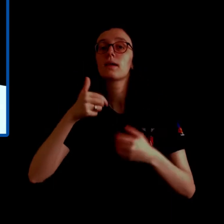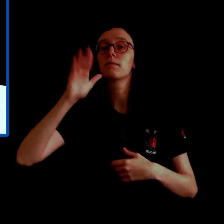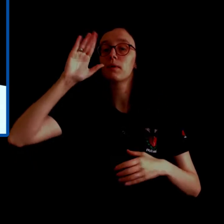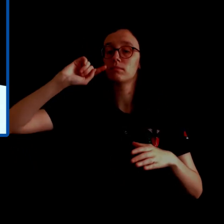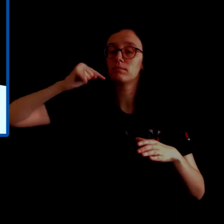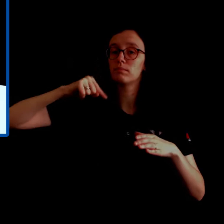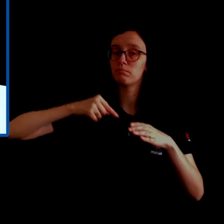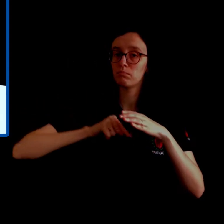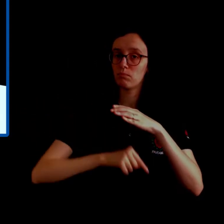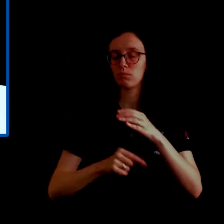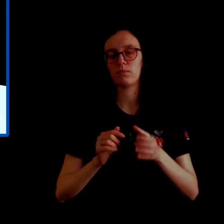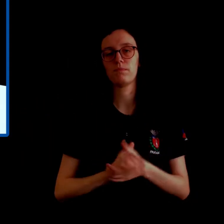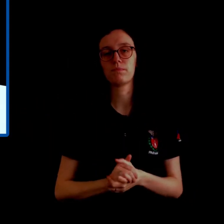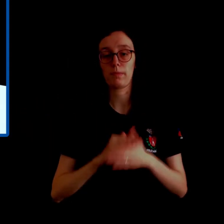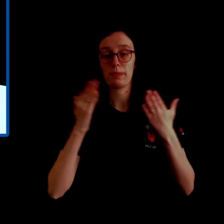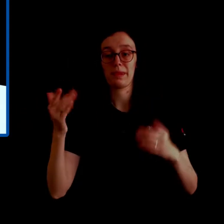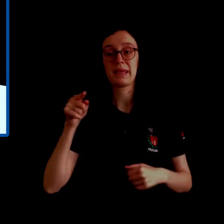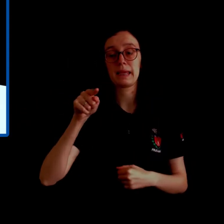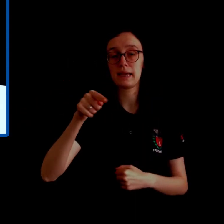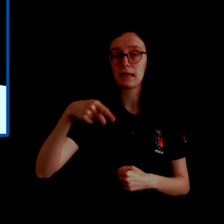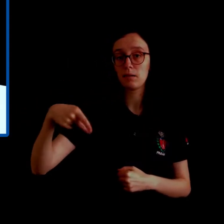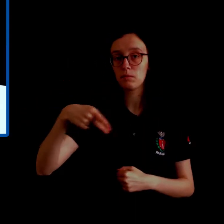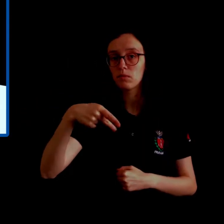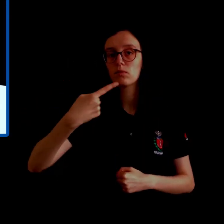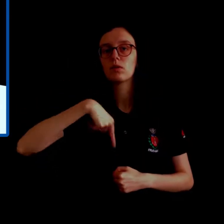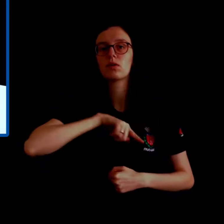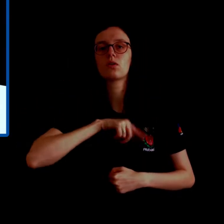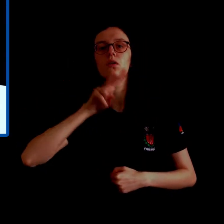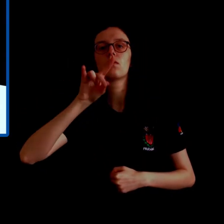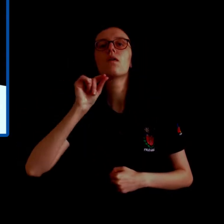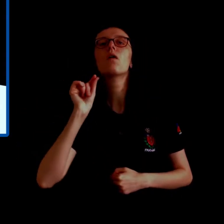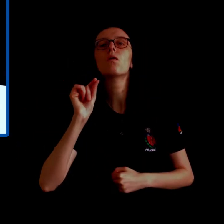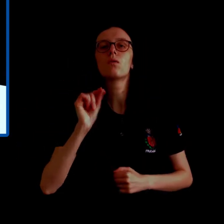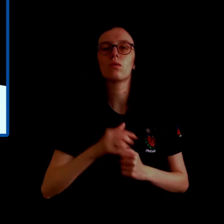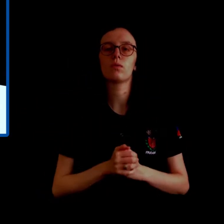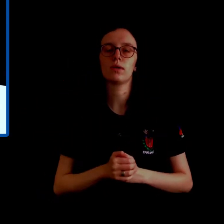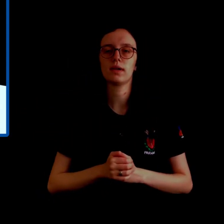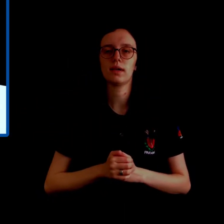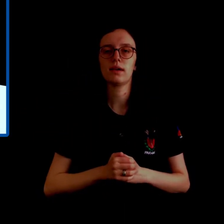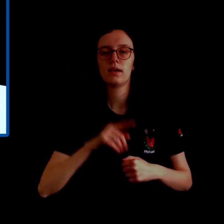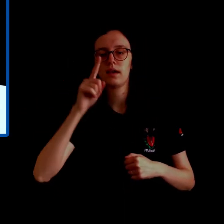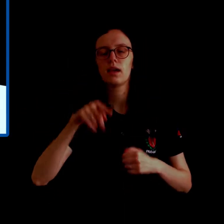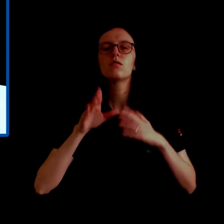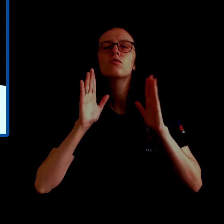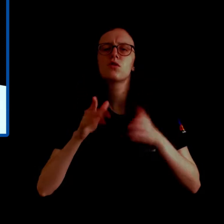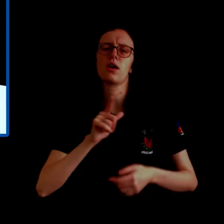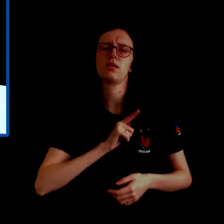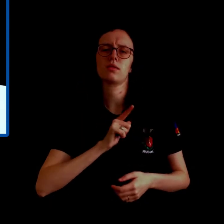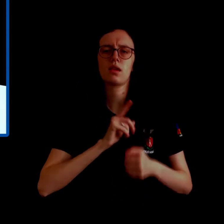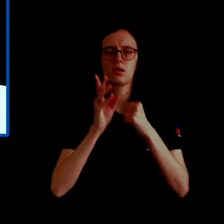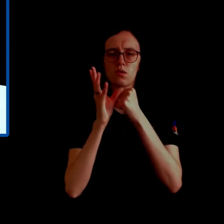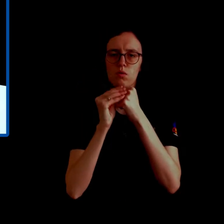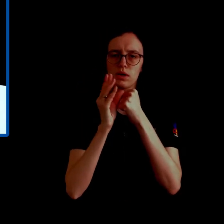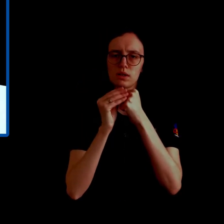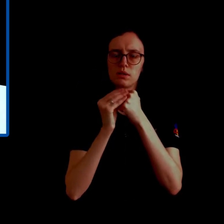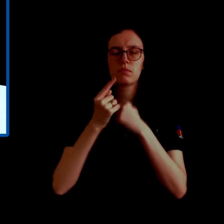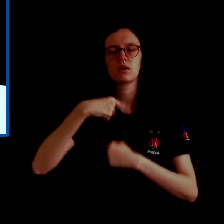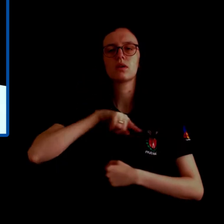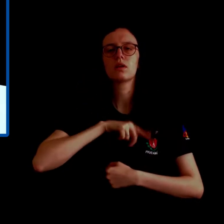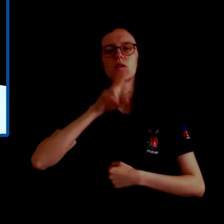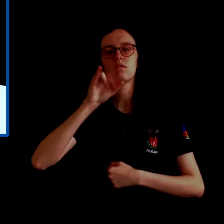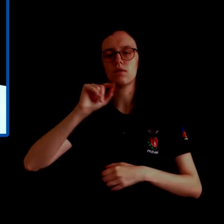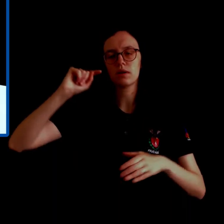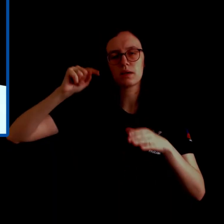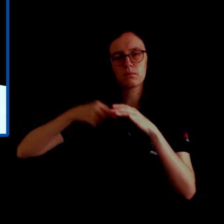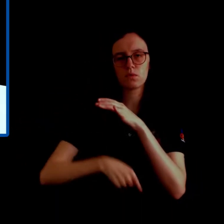nisso. Então, para esse professor, nós vamos tratar ele como que ele já tem um determinado conhecimento, e nós vamos pegar esses professores e